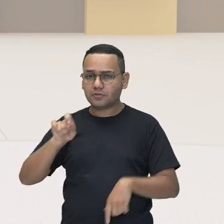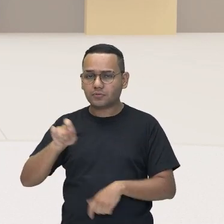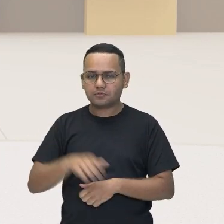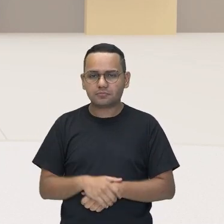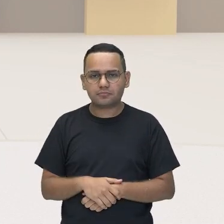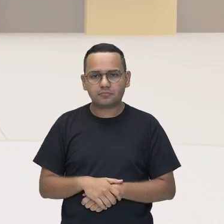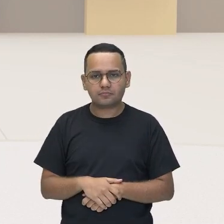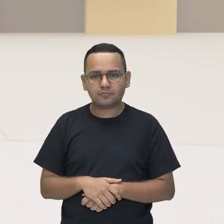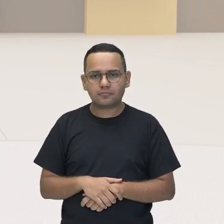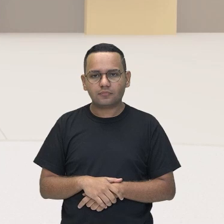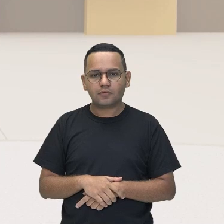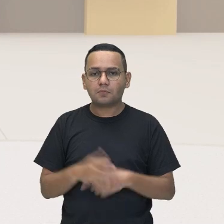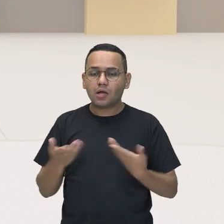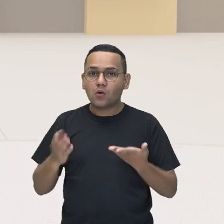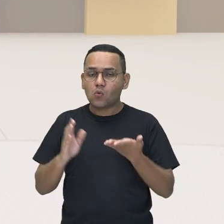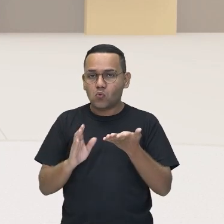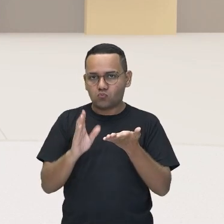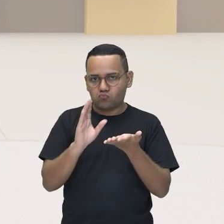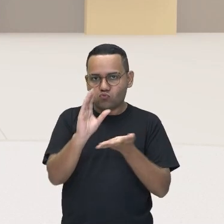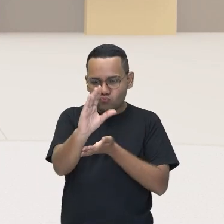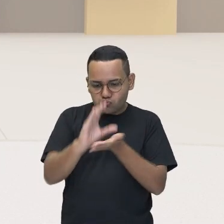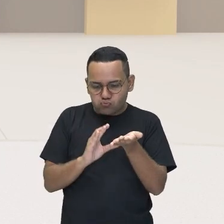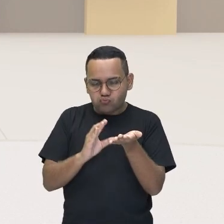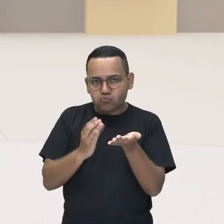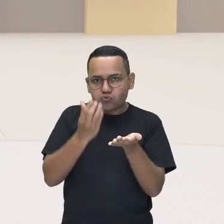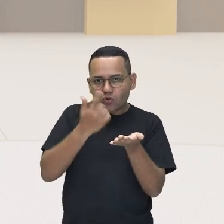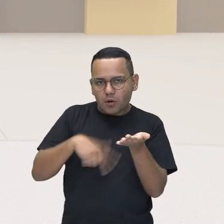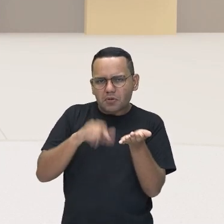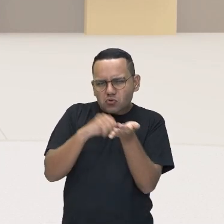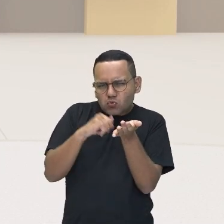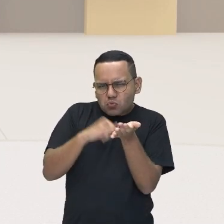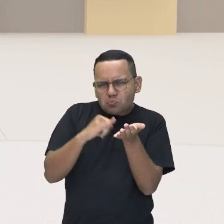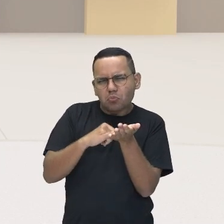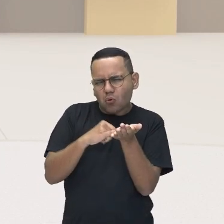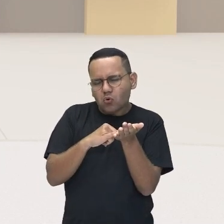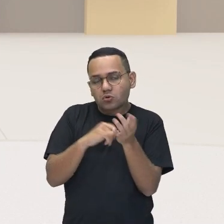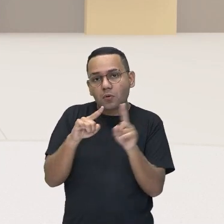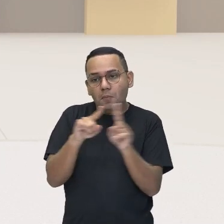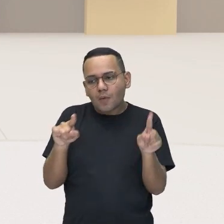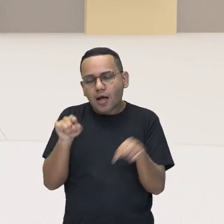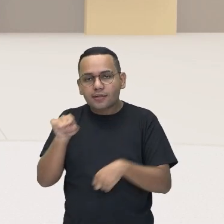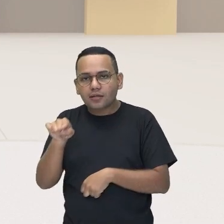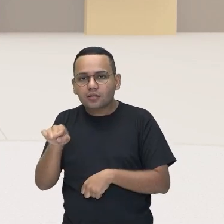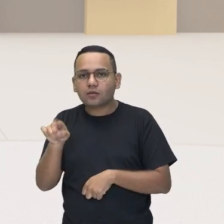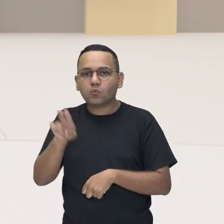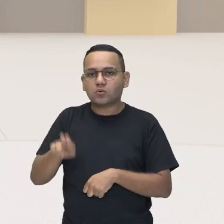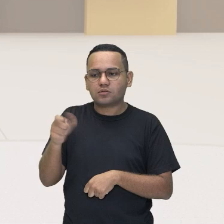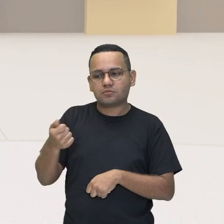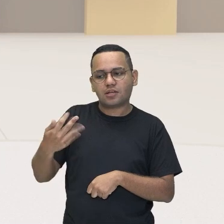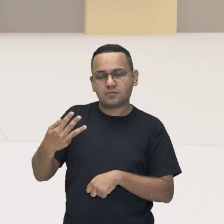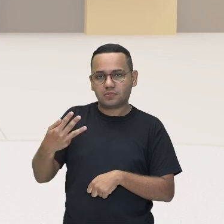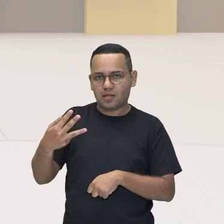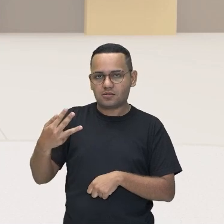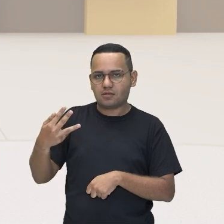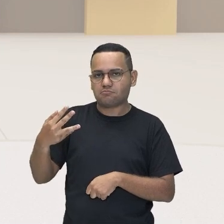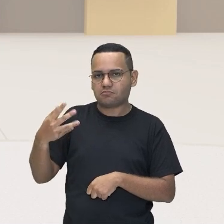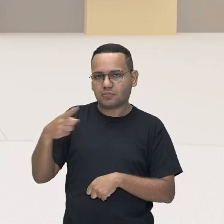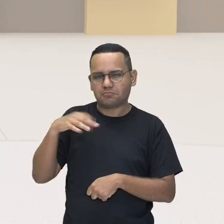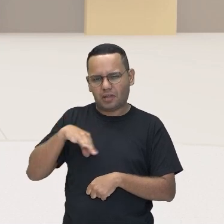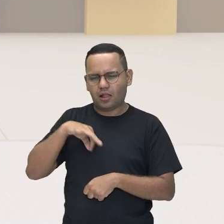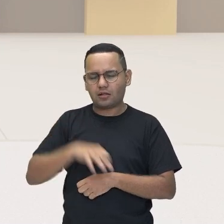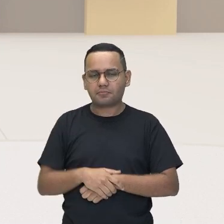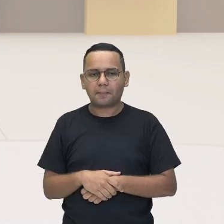usar a restituição para quitar a dívida, será utilizado o valor recebido como 13º. E aí, né, tem